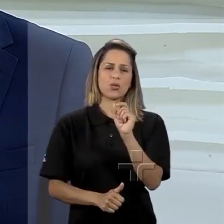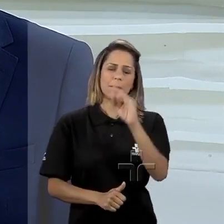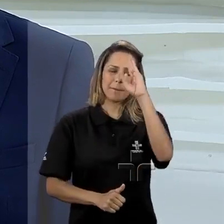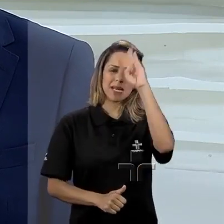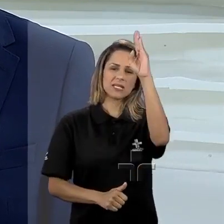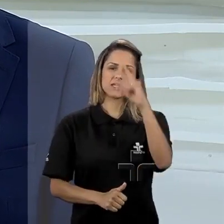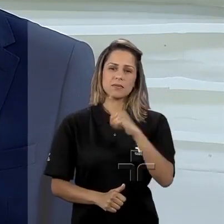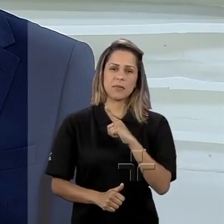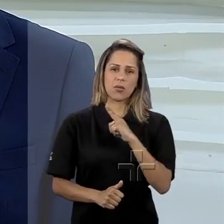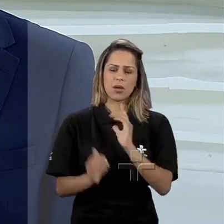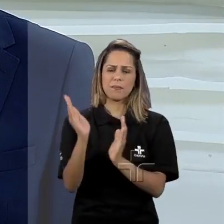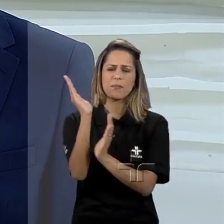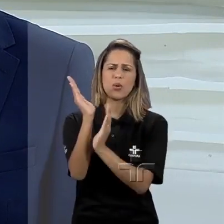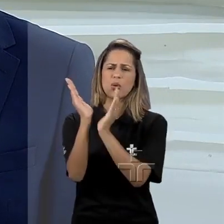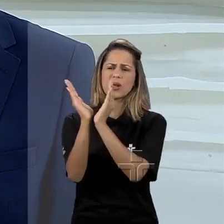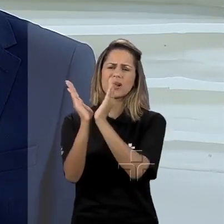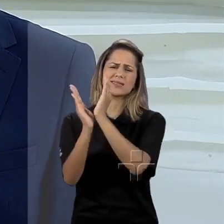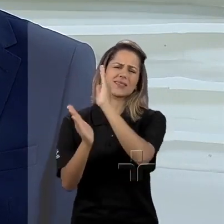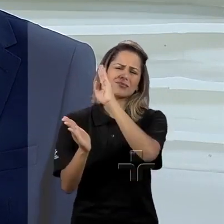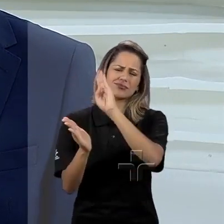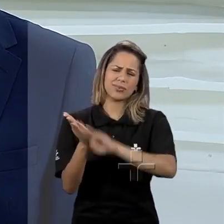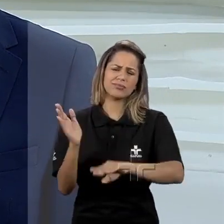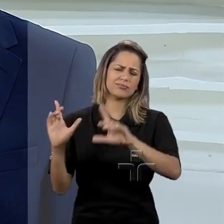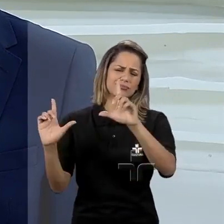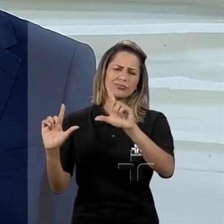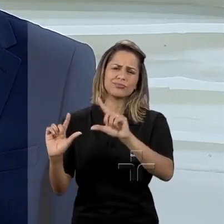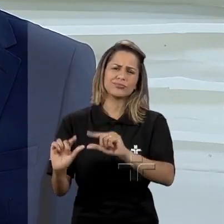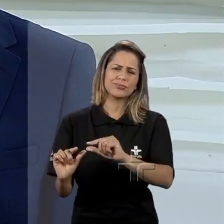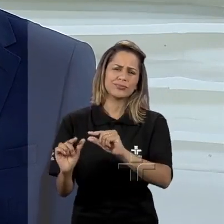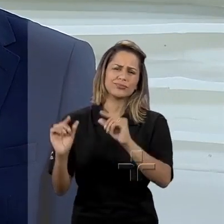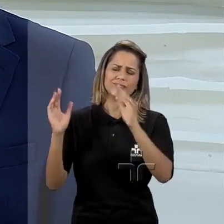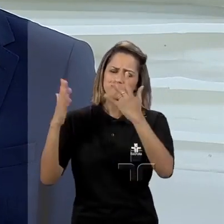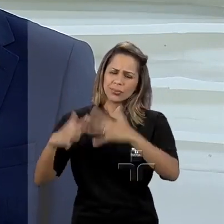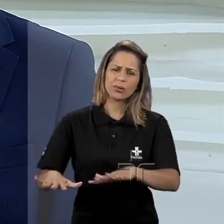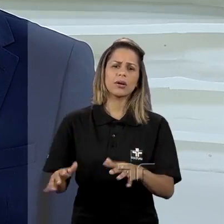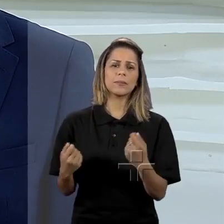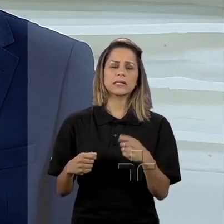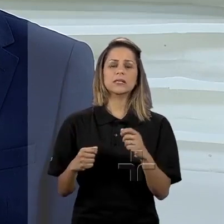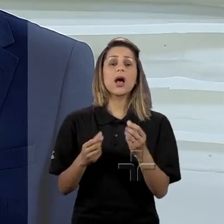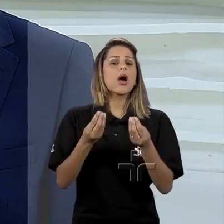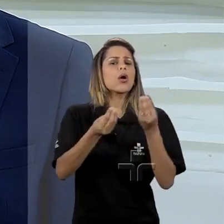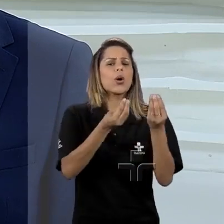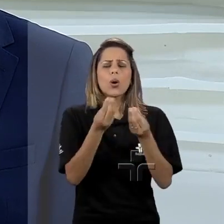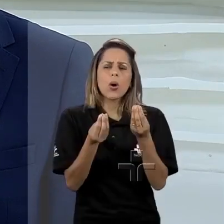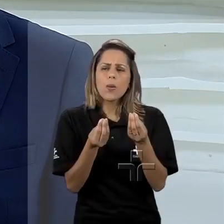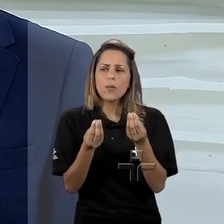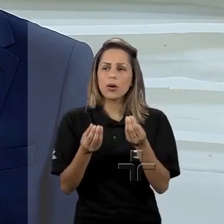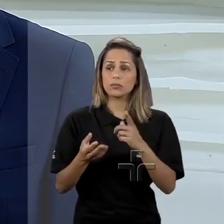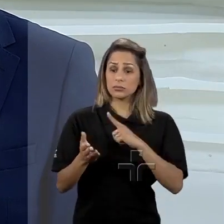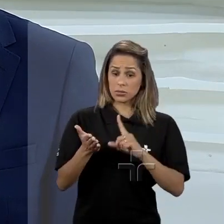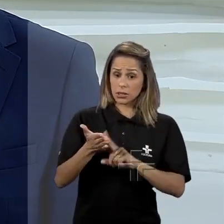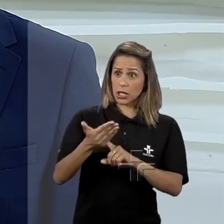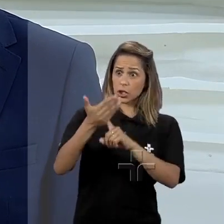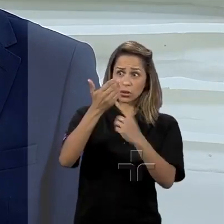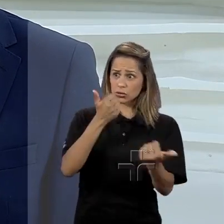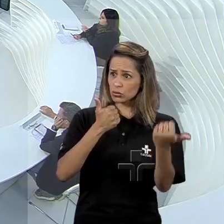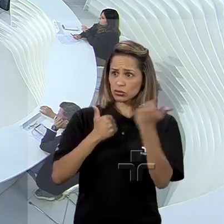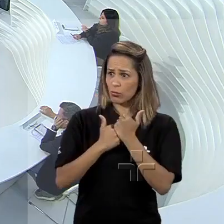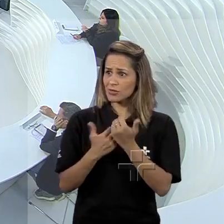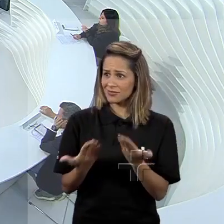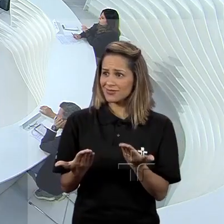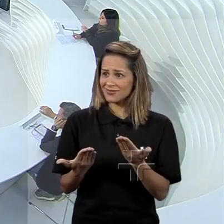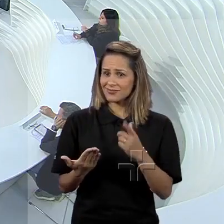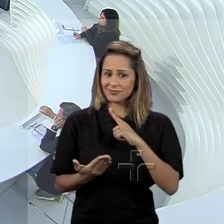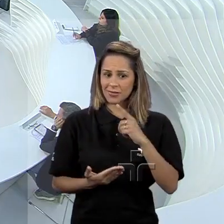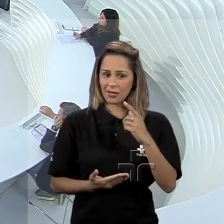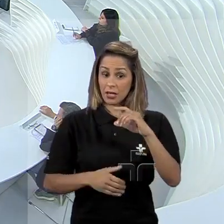a corrupção é diminuir a burocracia. Como que o senhor vai reduzir a burocracia? Digitalizar, como a Prefeitura de São Paulo está fazendo. A partir agora de novembro, São Paulo, a capital de